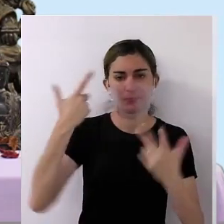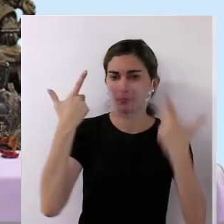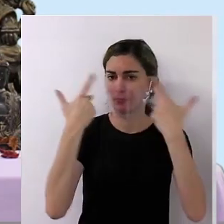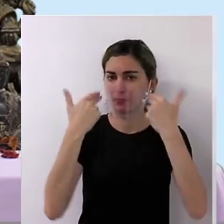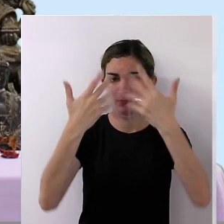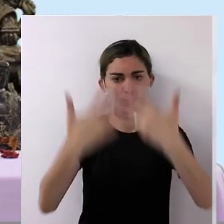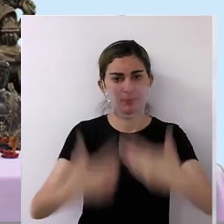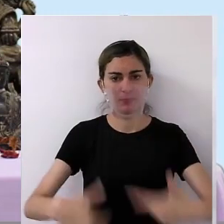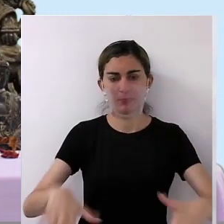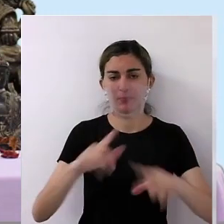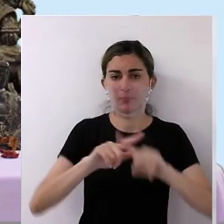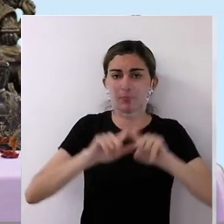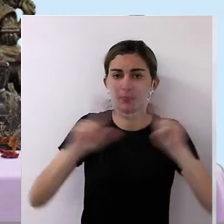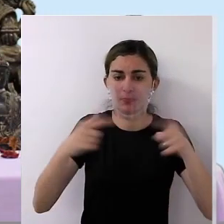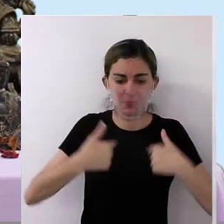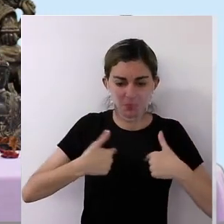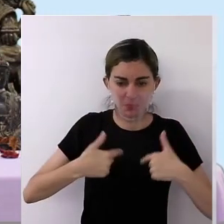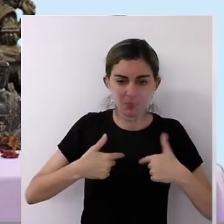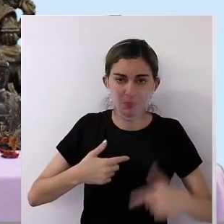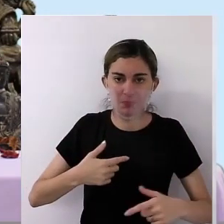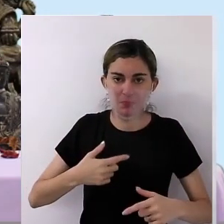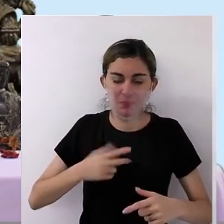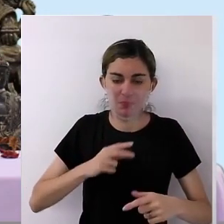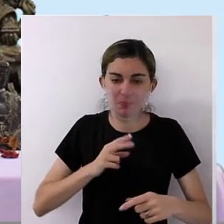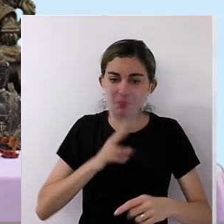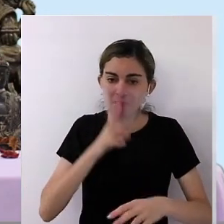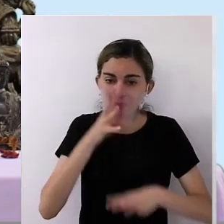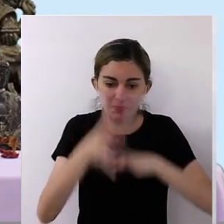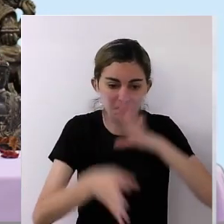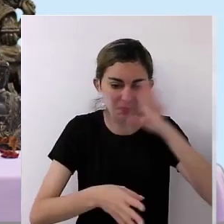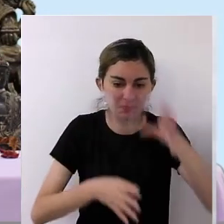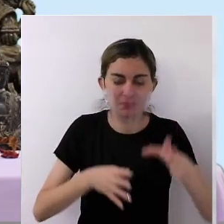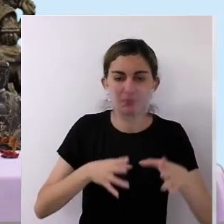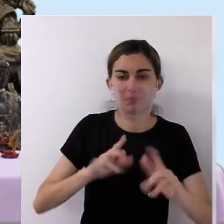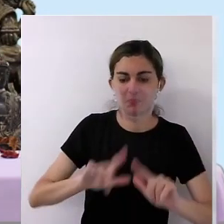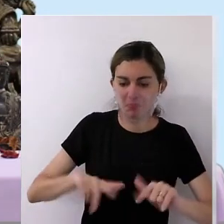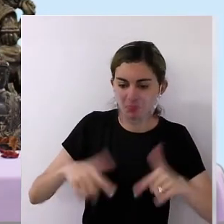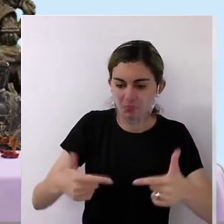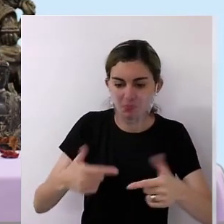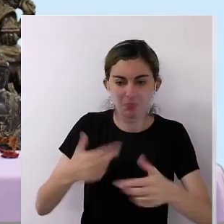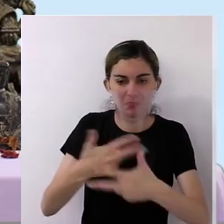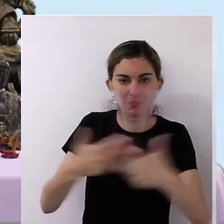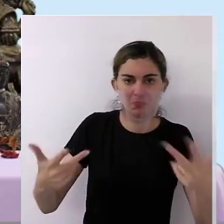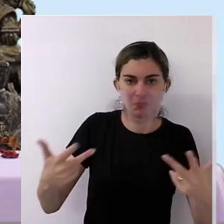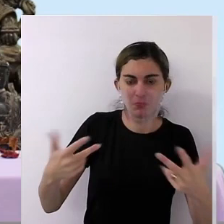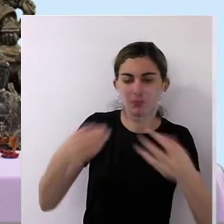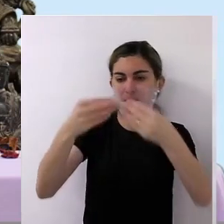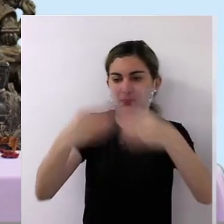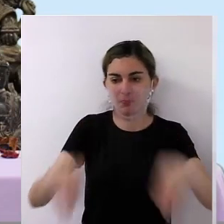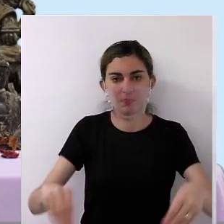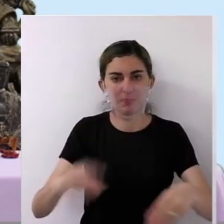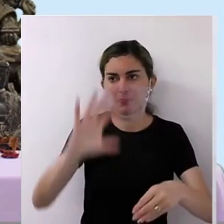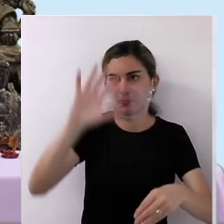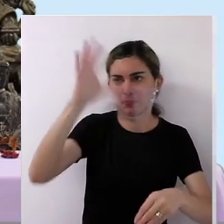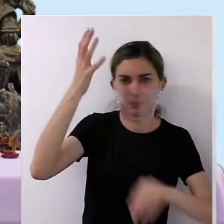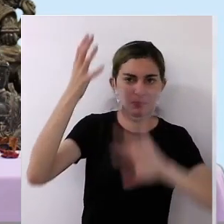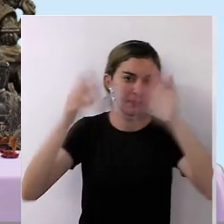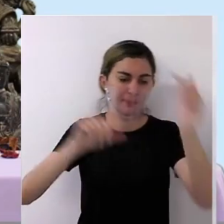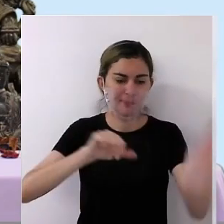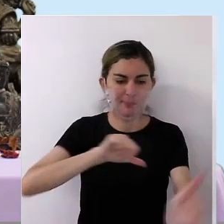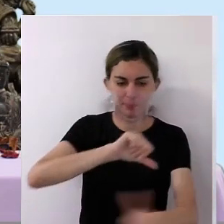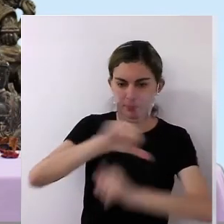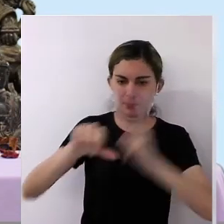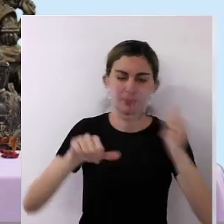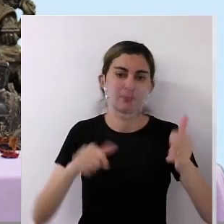natural, mas quando nós intervimos, os fenômenos climáticos, eles são